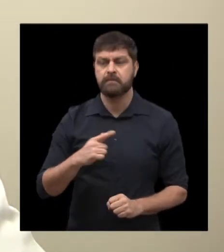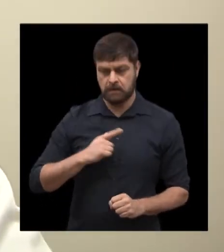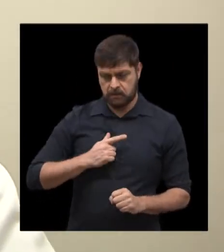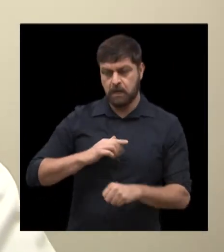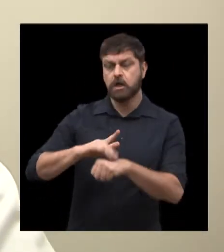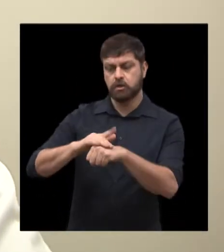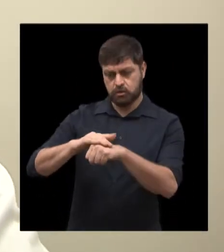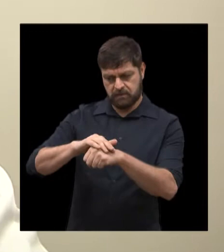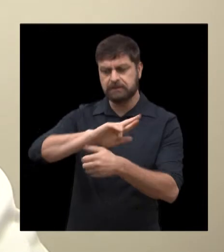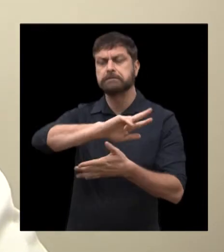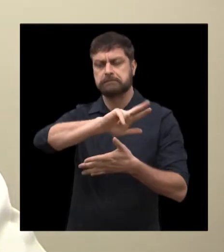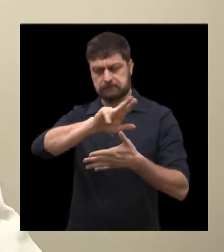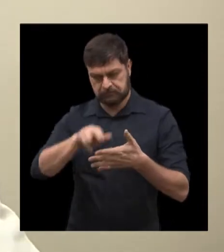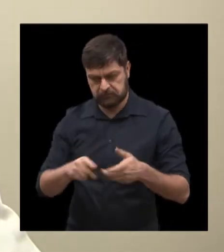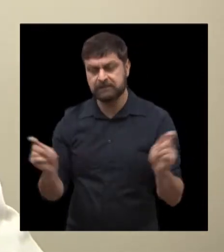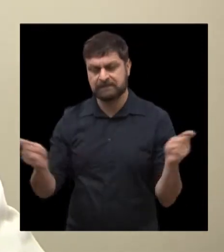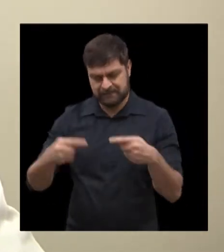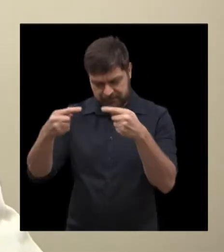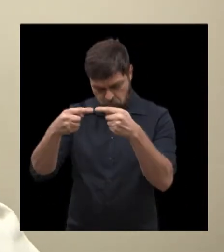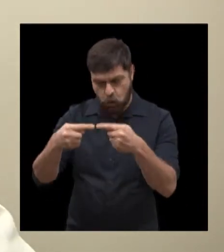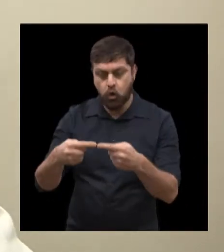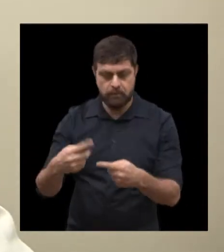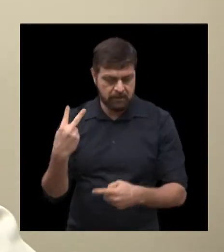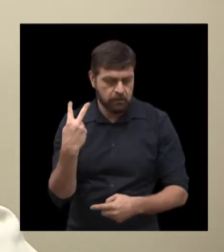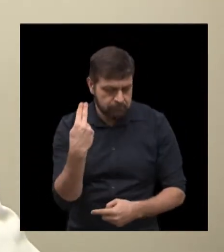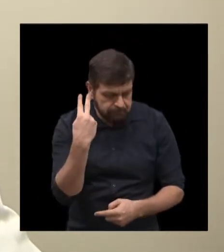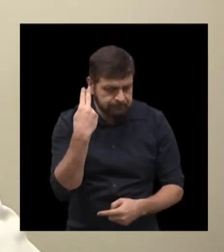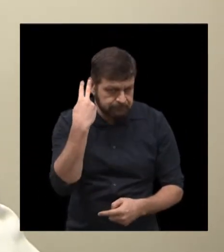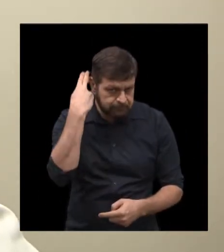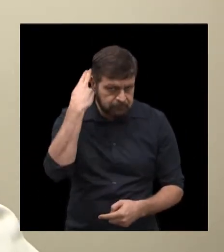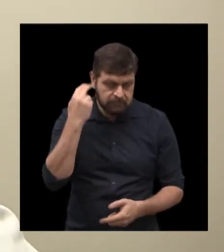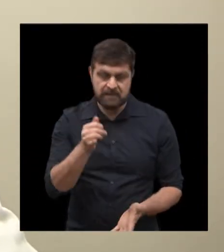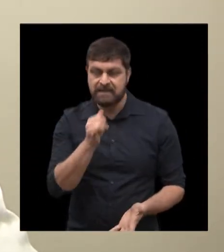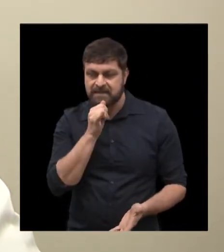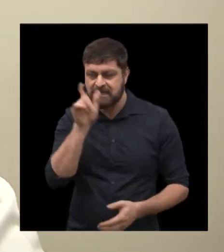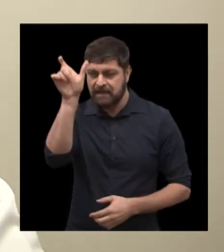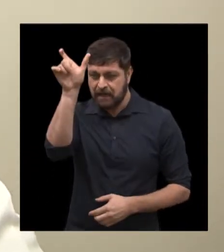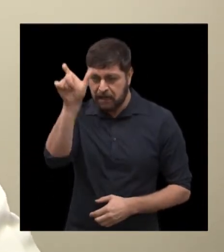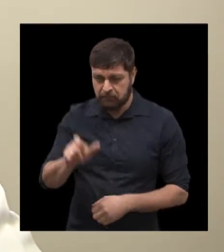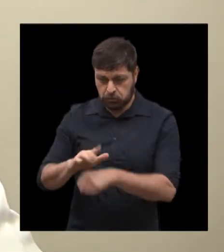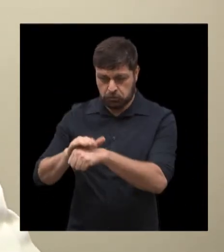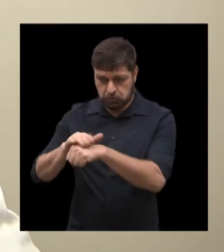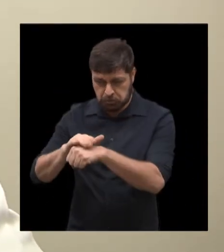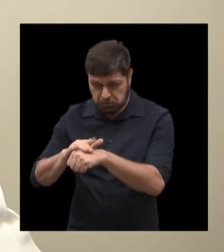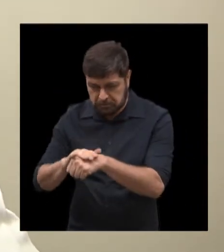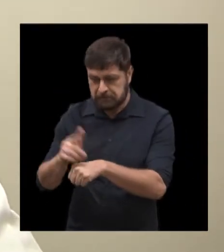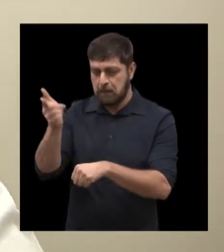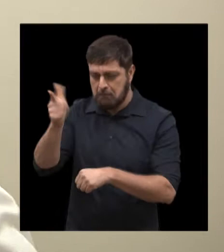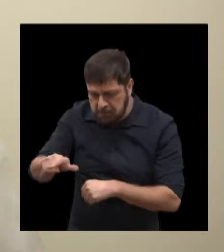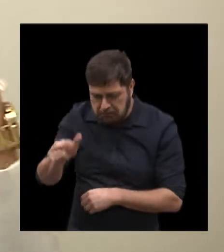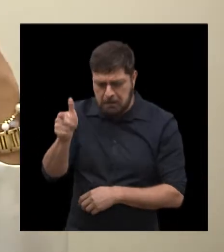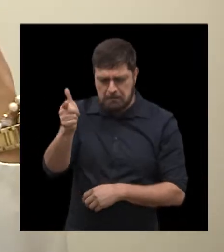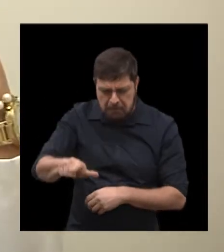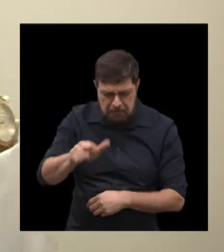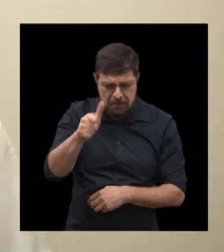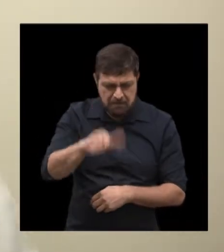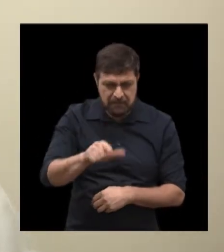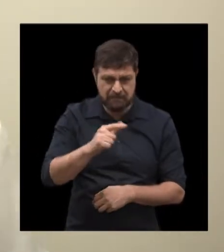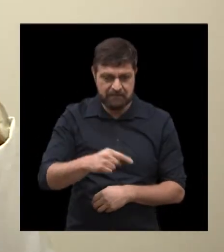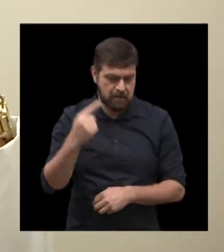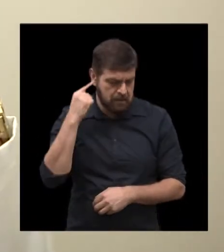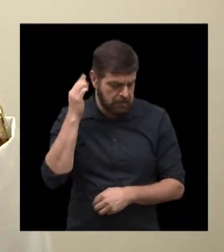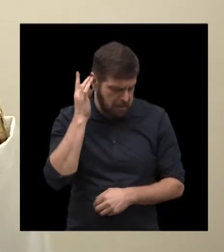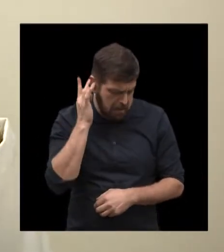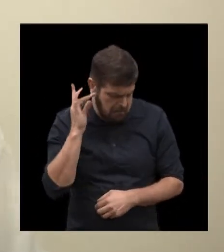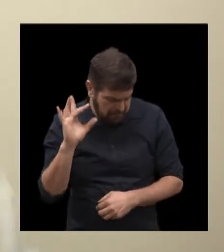muitas patologias que a cirurgia é possível. Quando a pessoa tem uma infecção repetitiva, que às vezes até